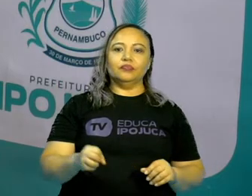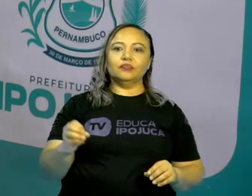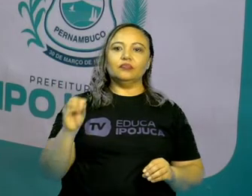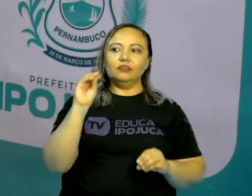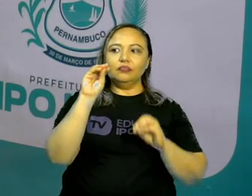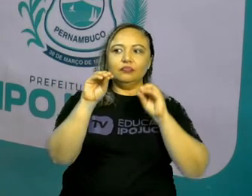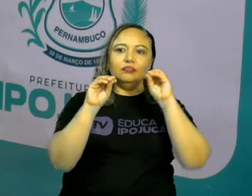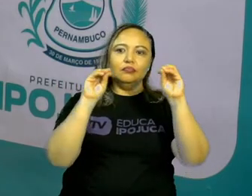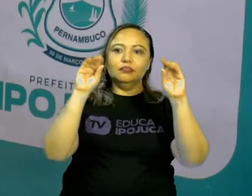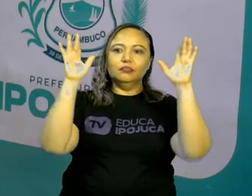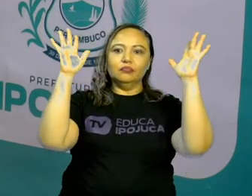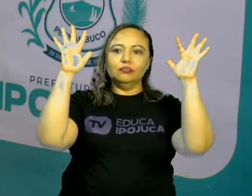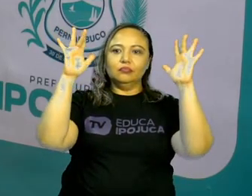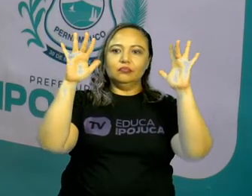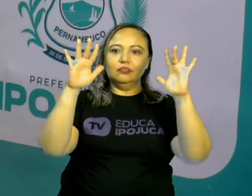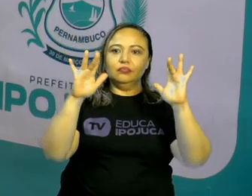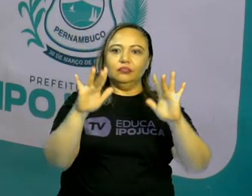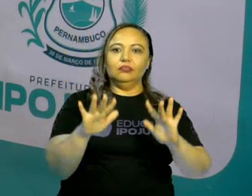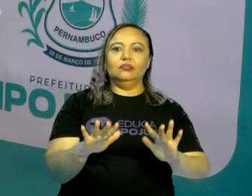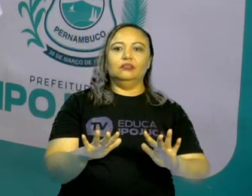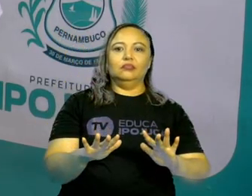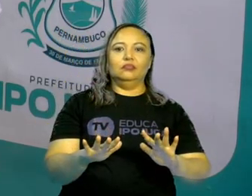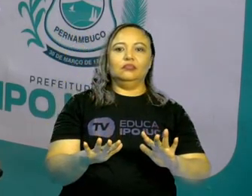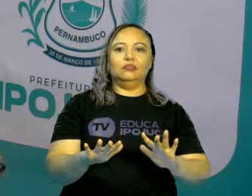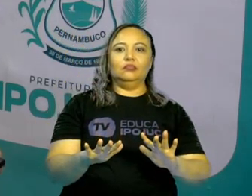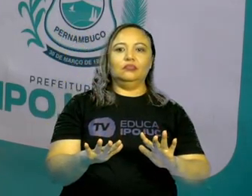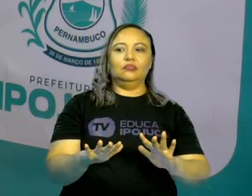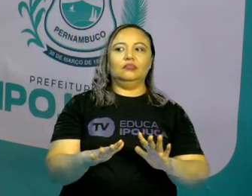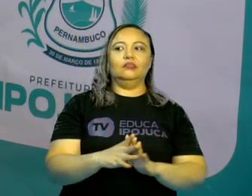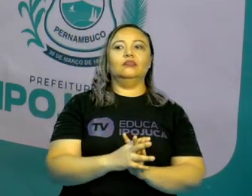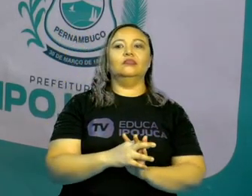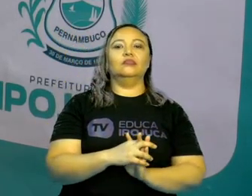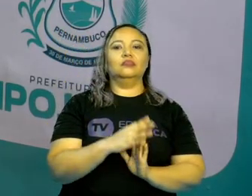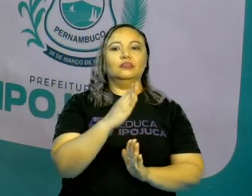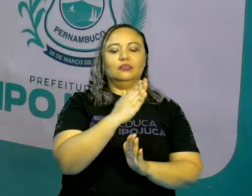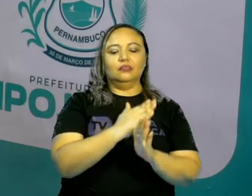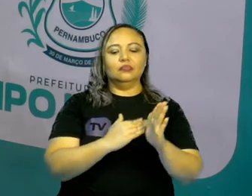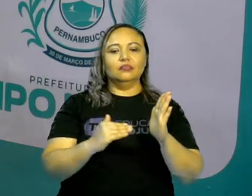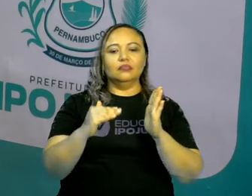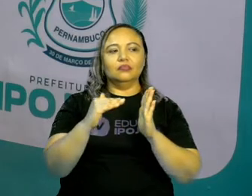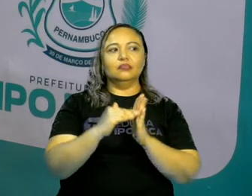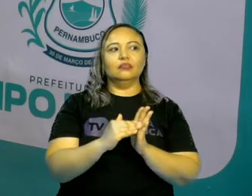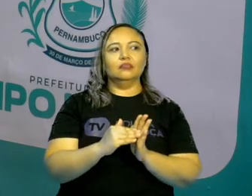beijo de luz para